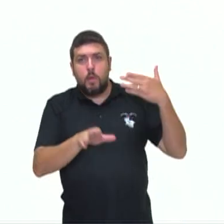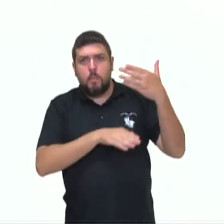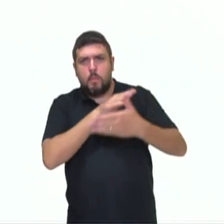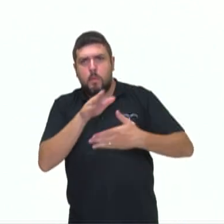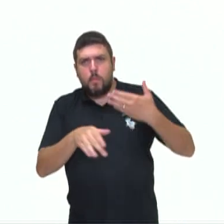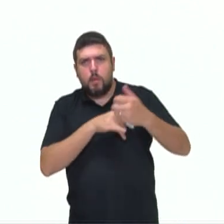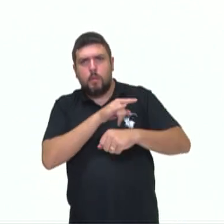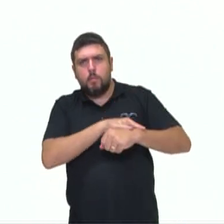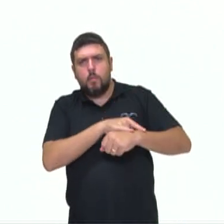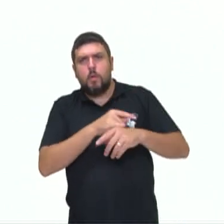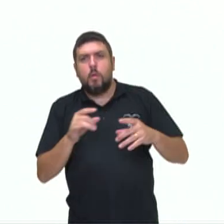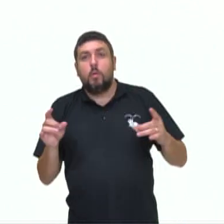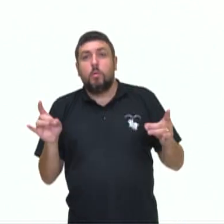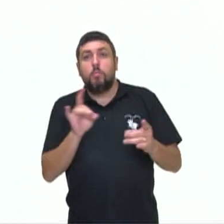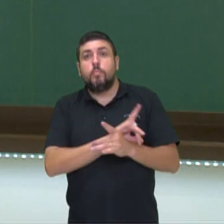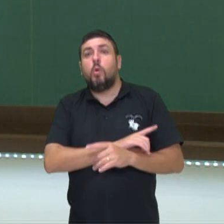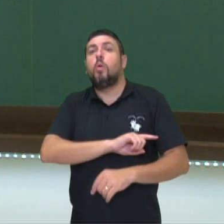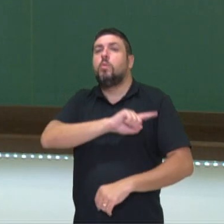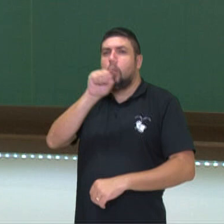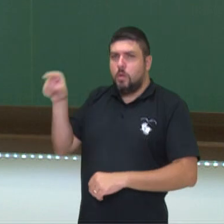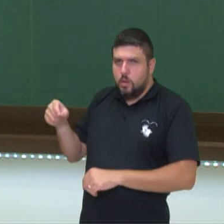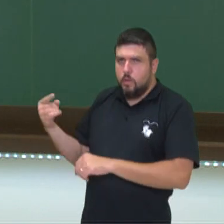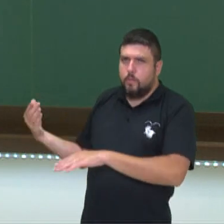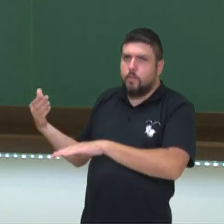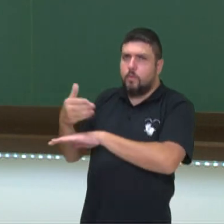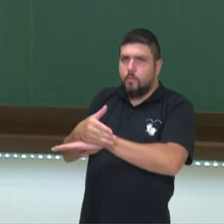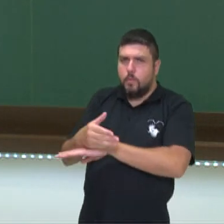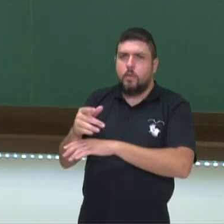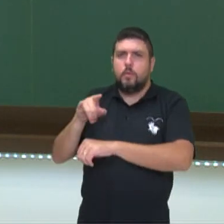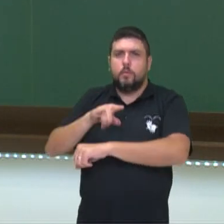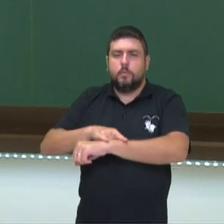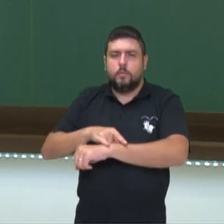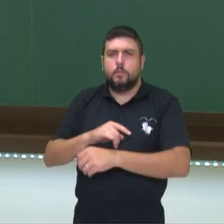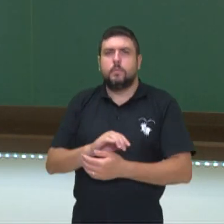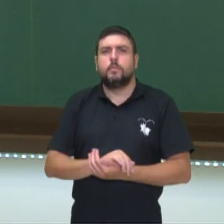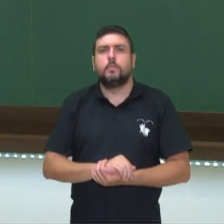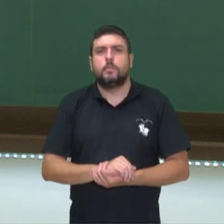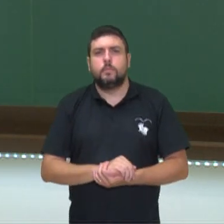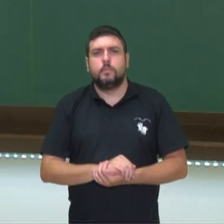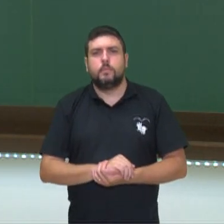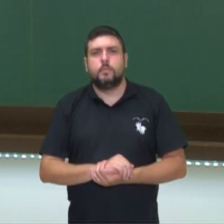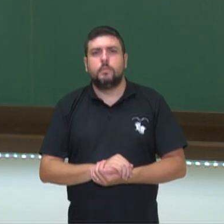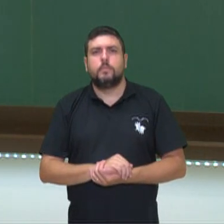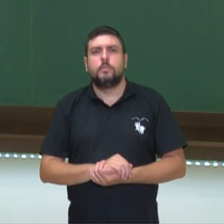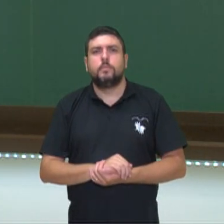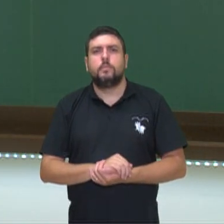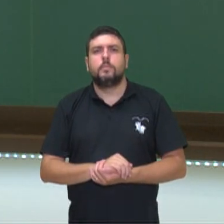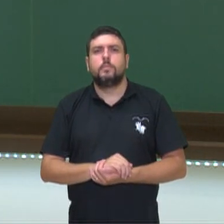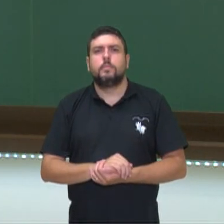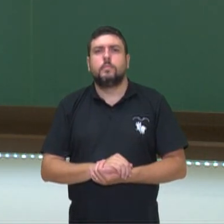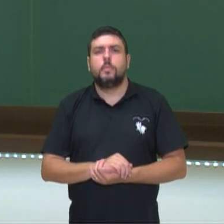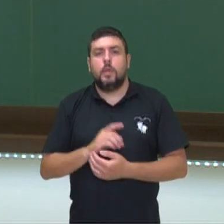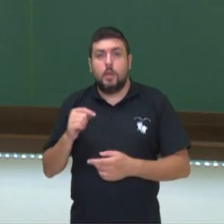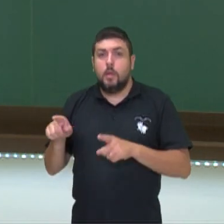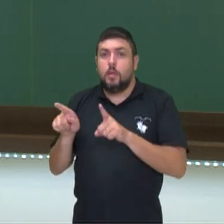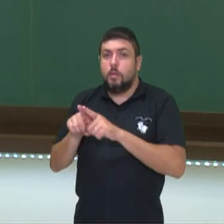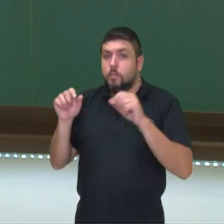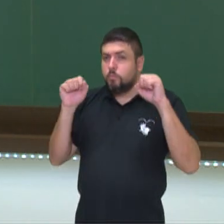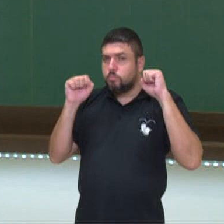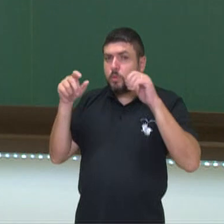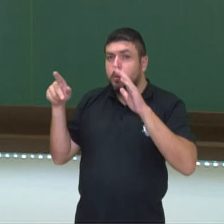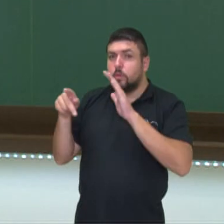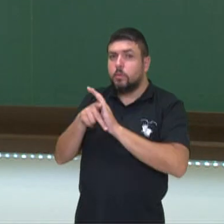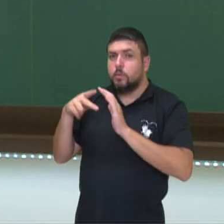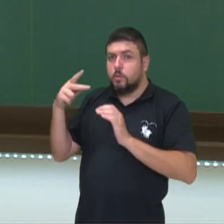sua própria toalha. Então, todo mundo usa o banheiro, por último vai a pessoa infectada e ter a sua própria toalha, tá certo?